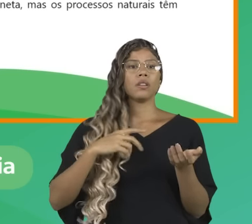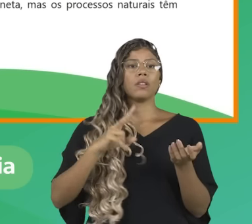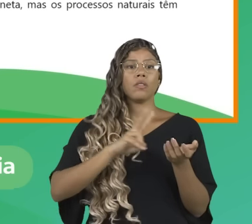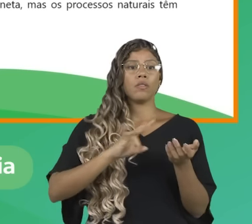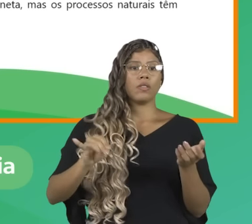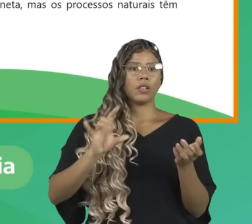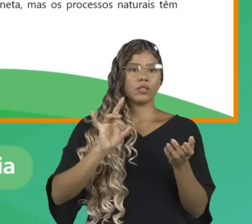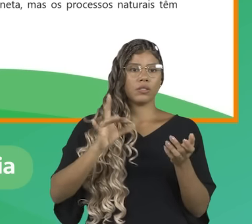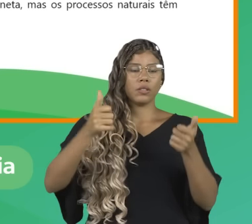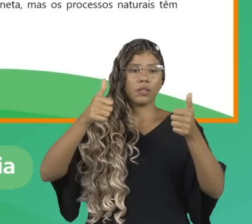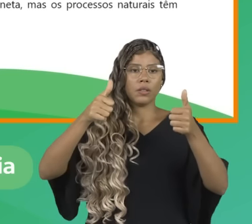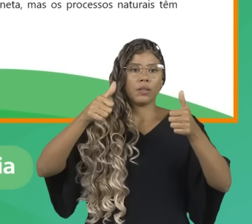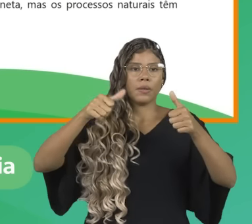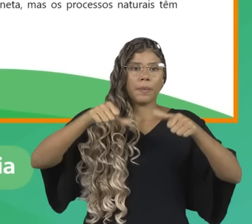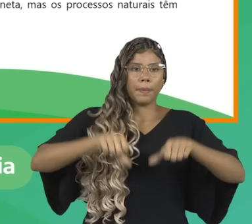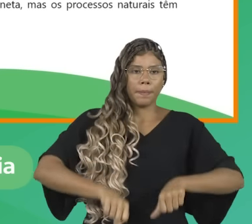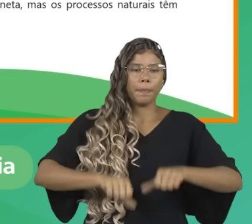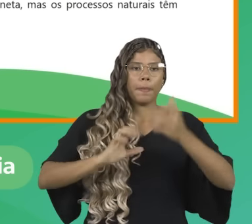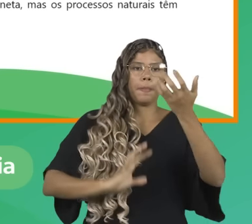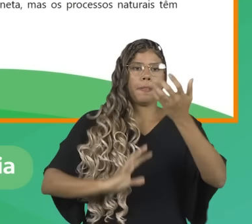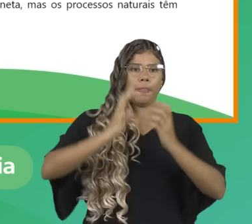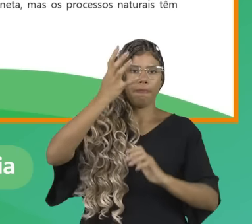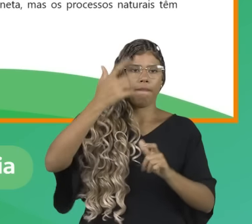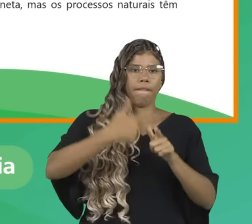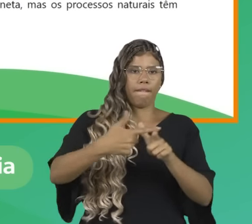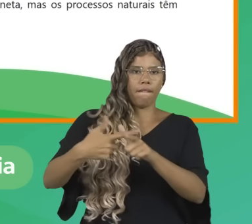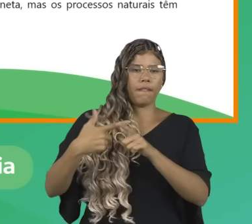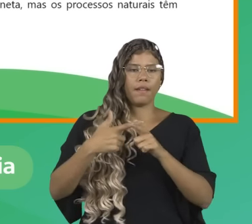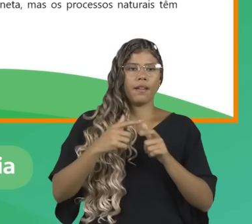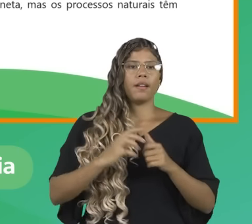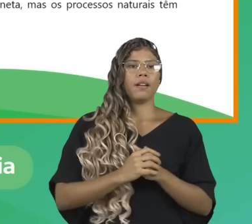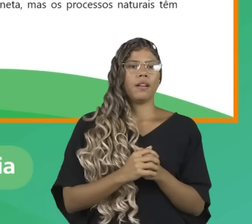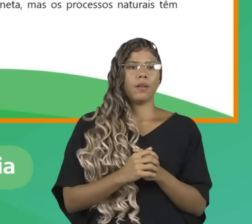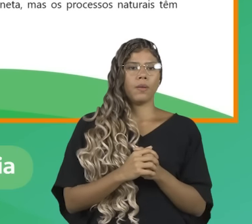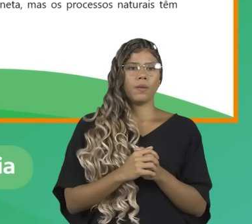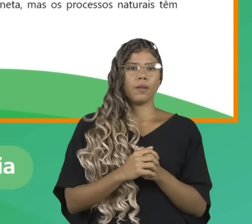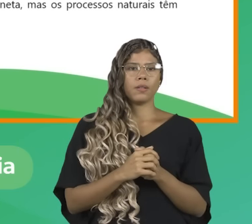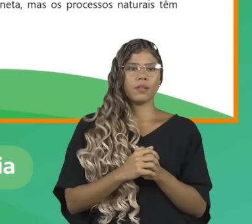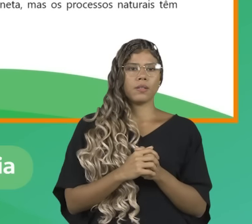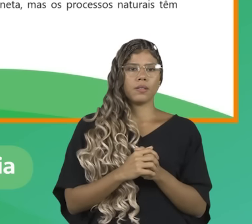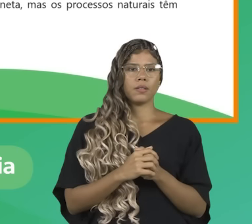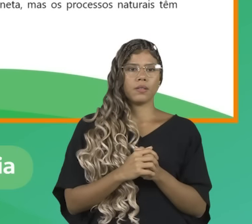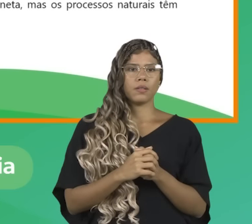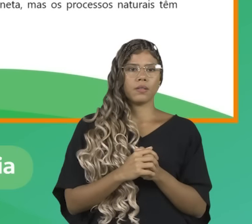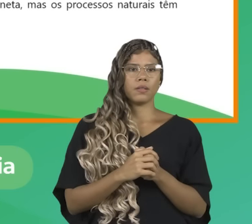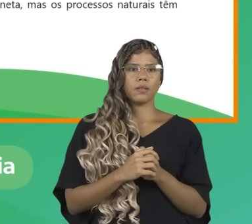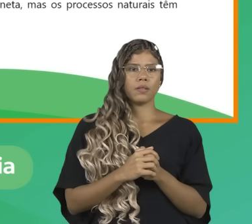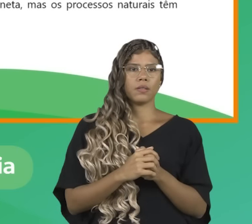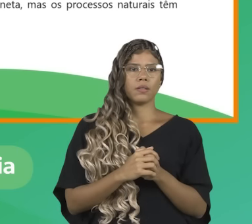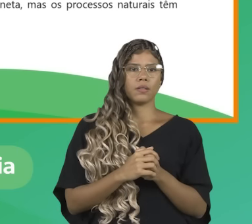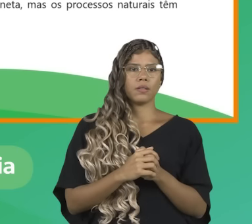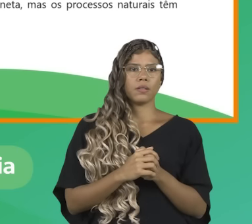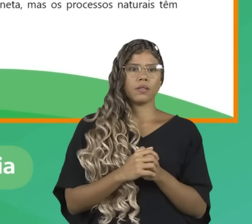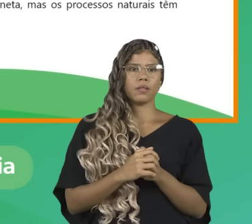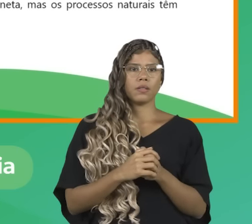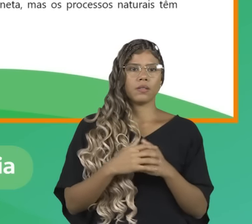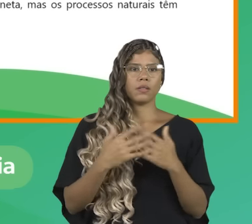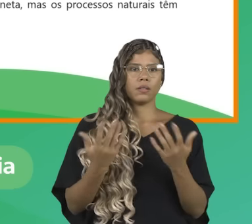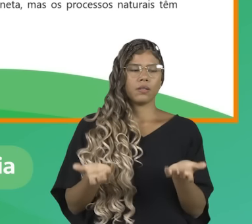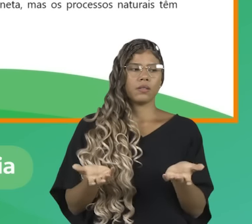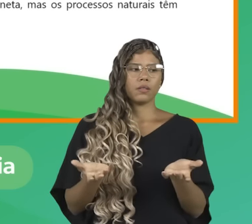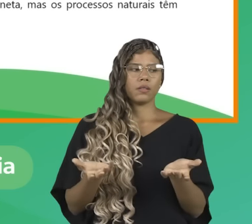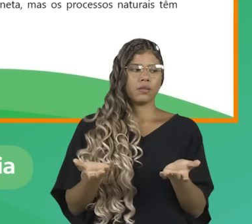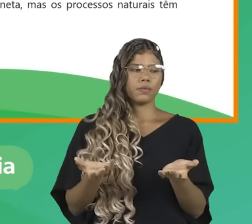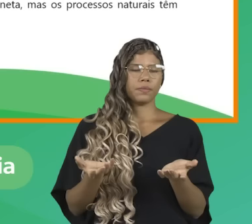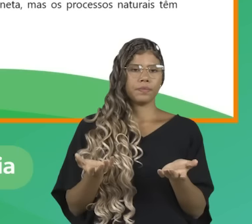como os polos também é um resultado. Então, no final dos contos, os dois são vítimas do processo e não causam um do outro.